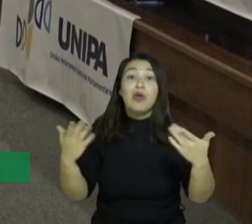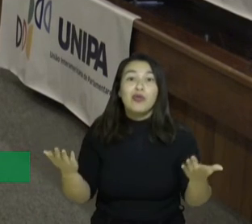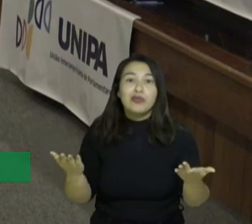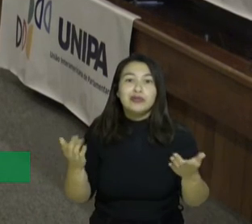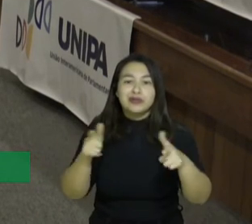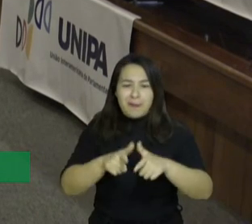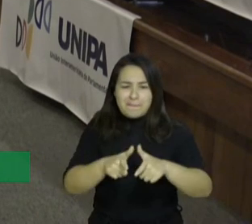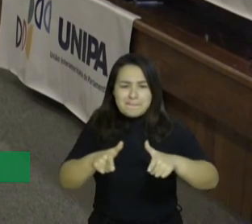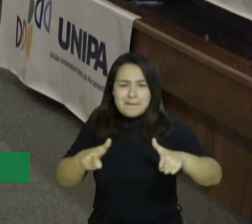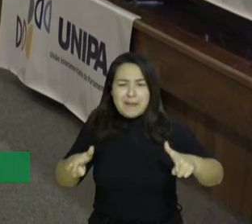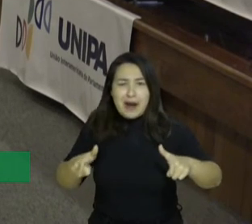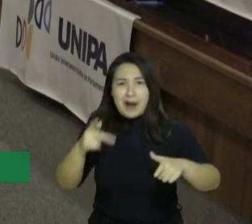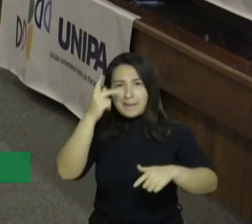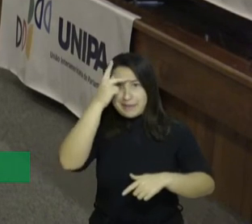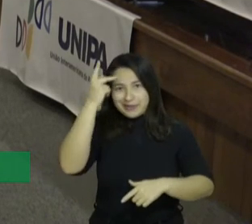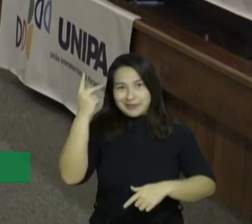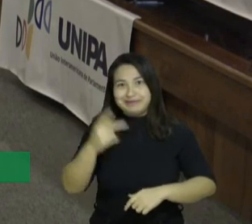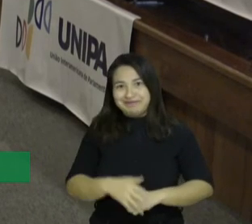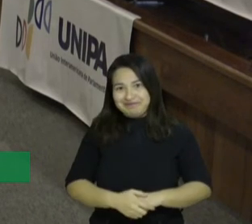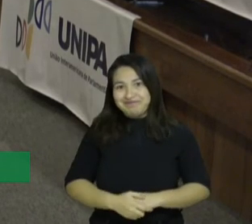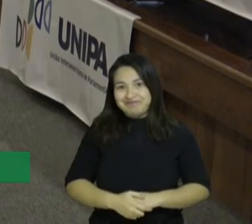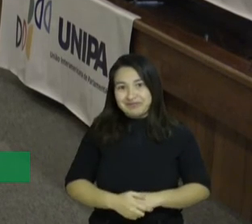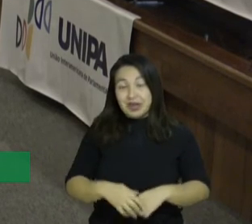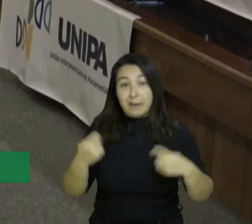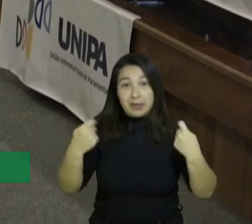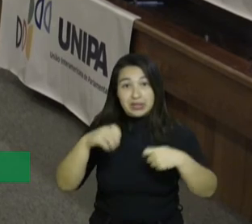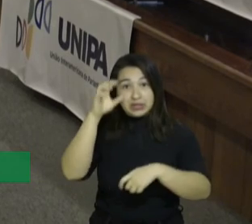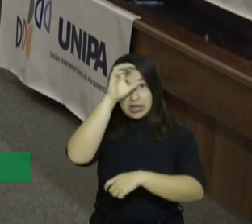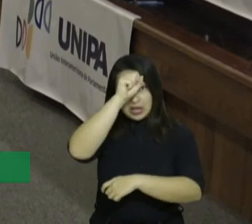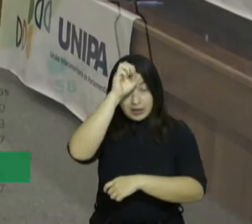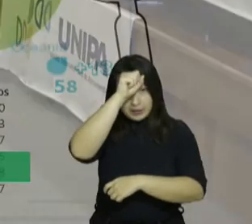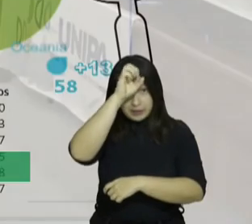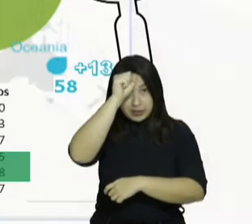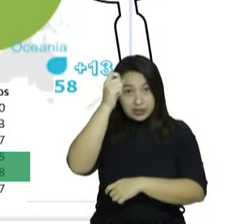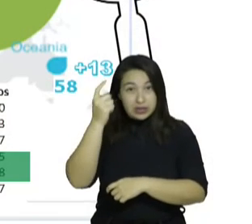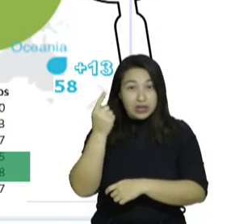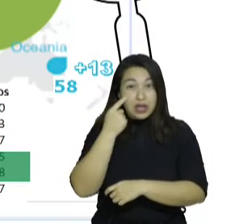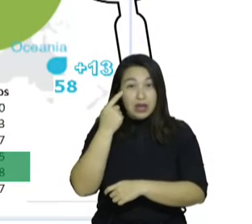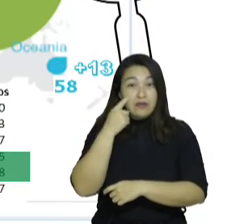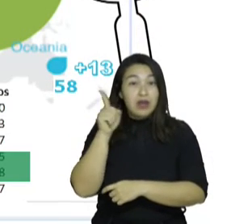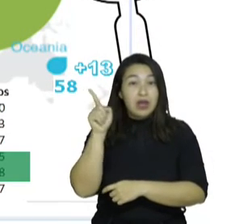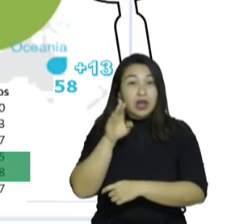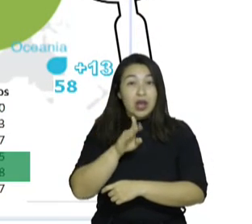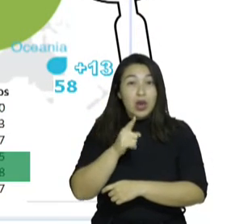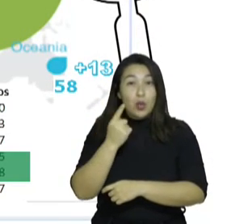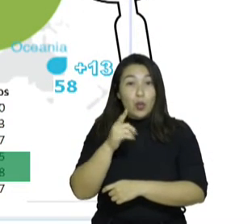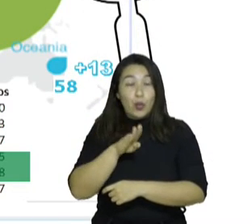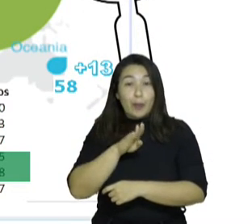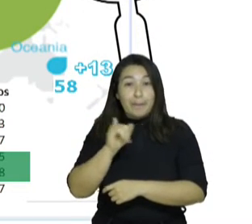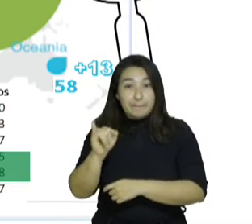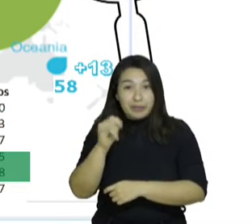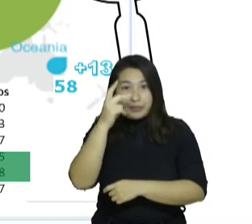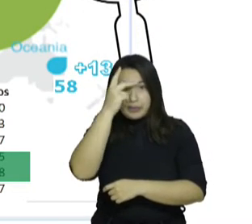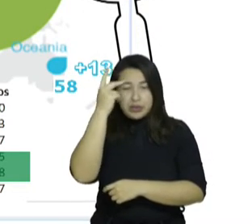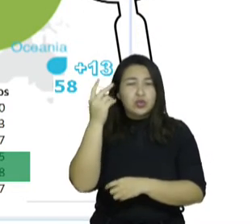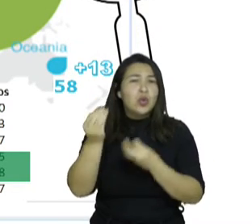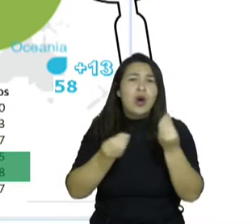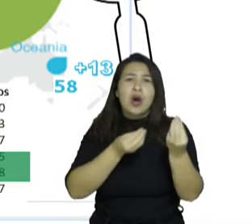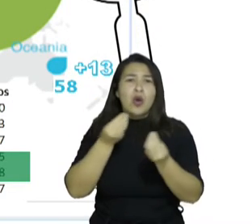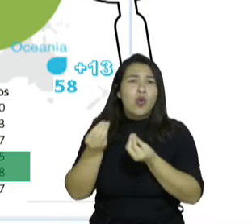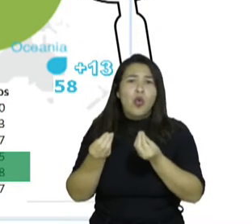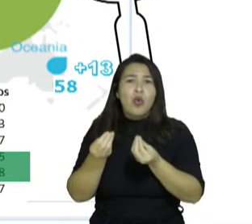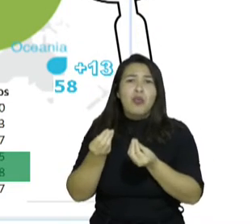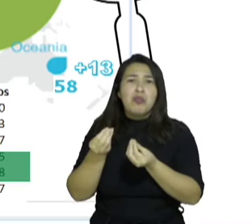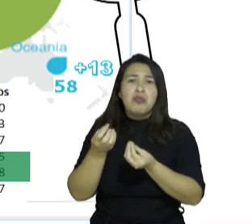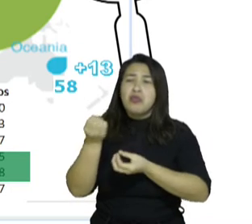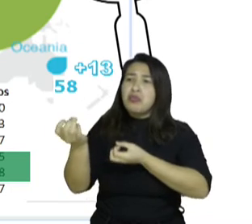população e nós vamos ter que aprender aqui ó a esse um bilhão de pessoas como é que nós vamos alimentar essa